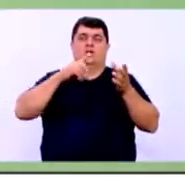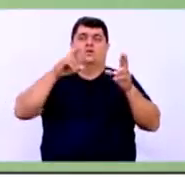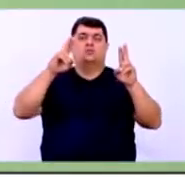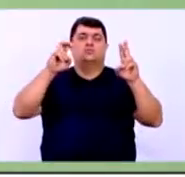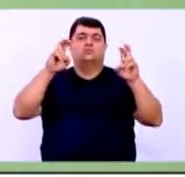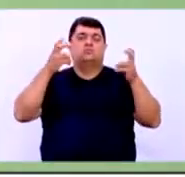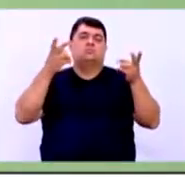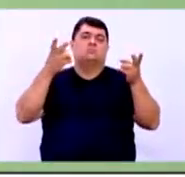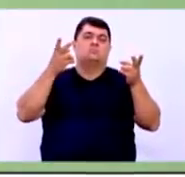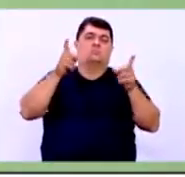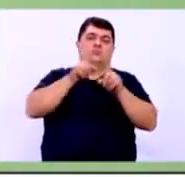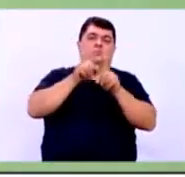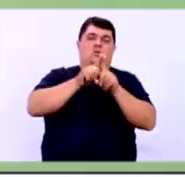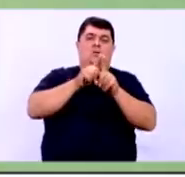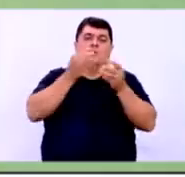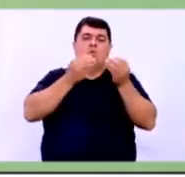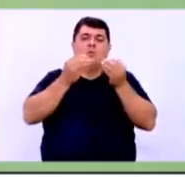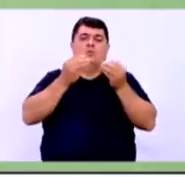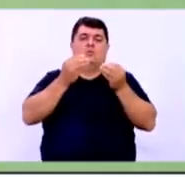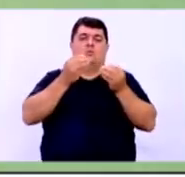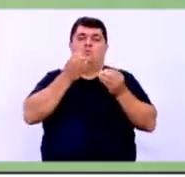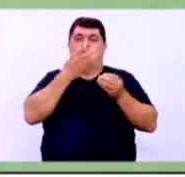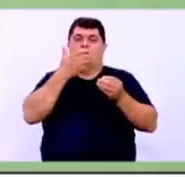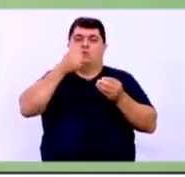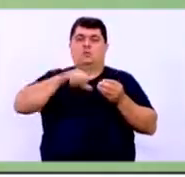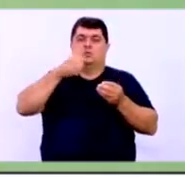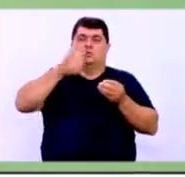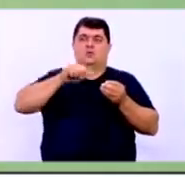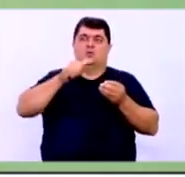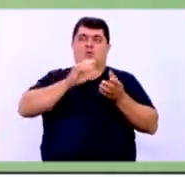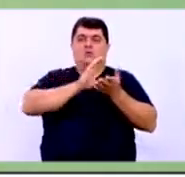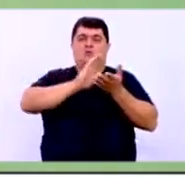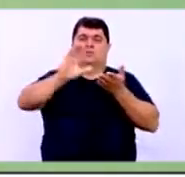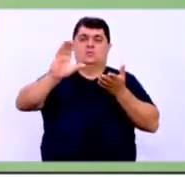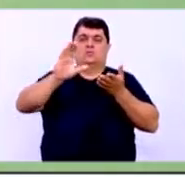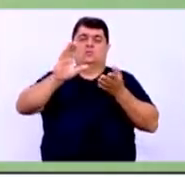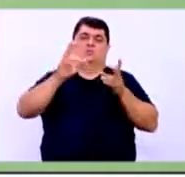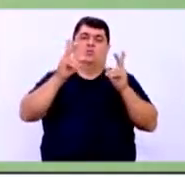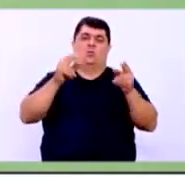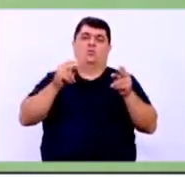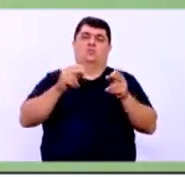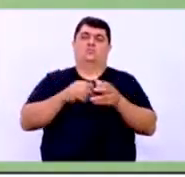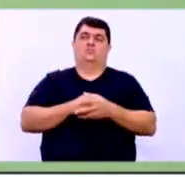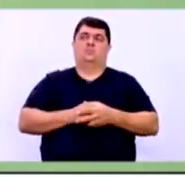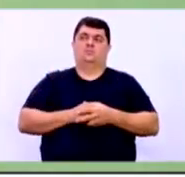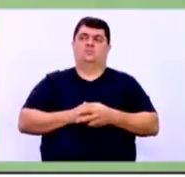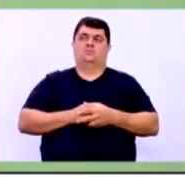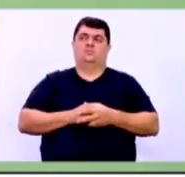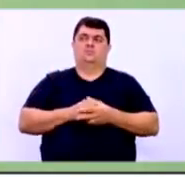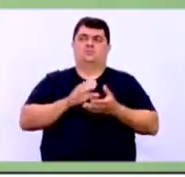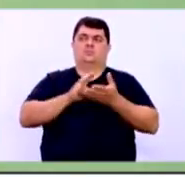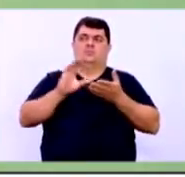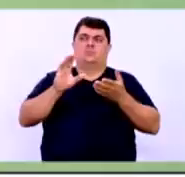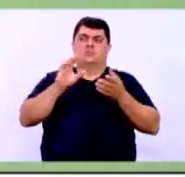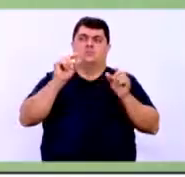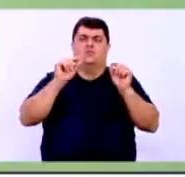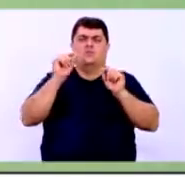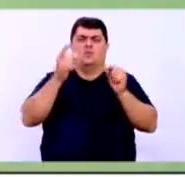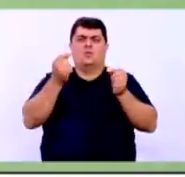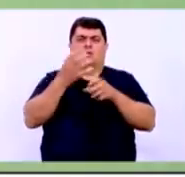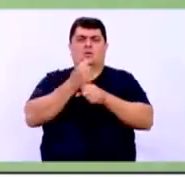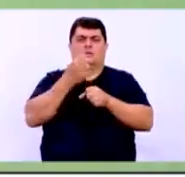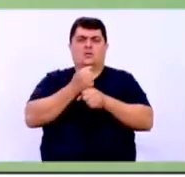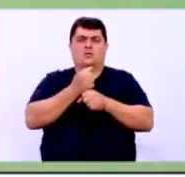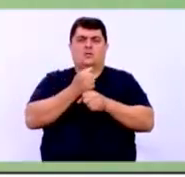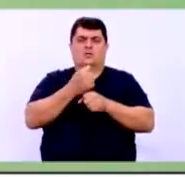sobre o método de avaliação de acordo com o caderno de contabilidade de custo. Caderno de contabilidade de custo. O que é isso, professor?